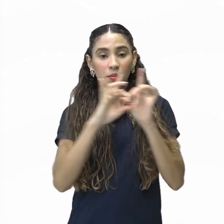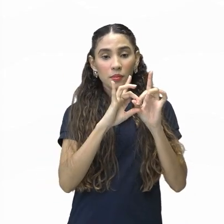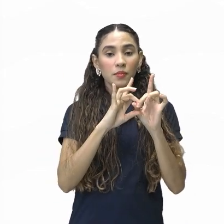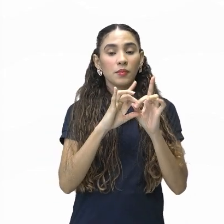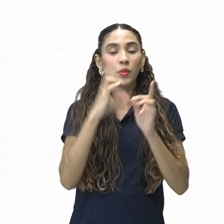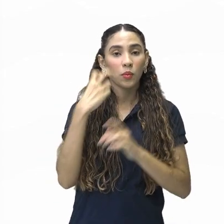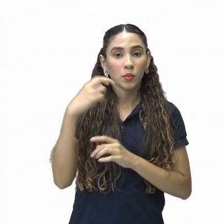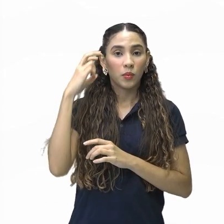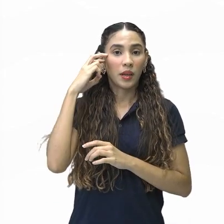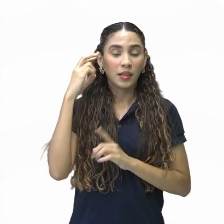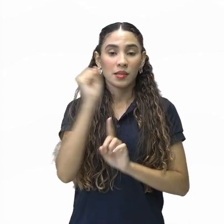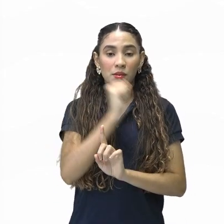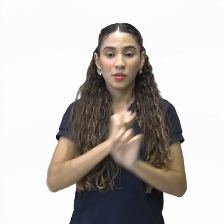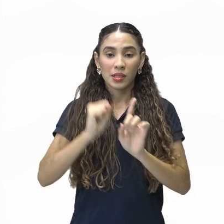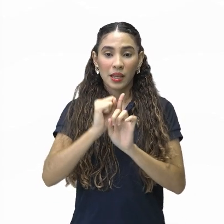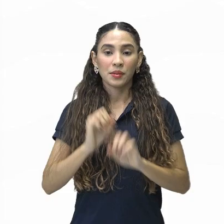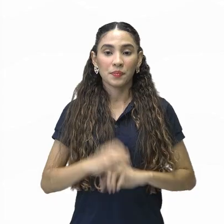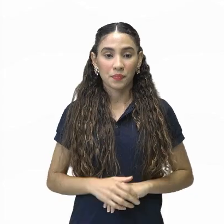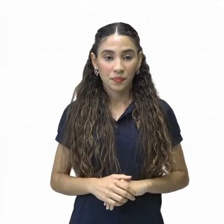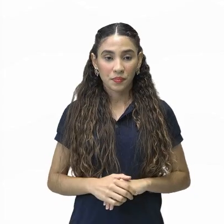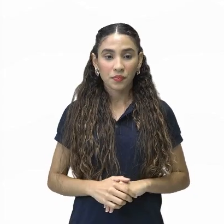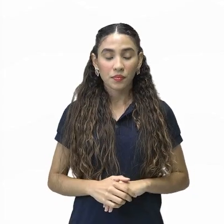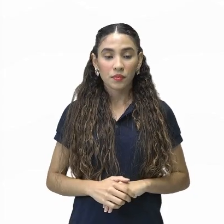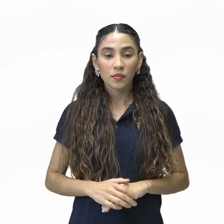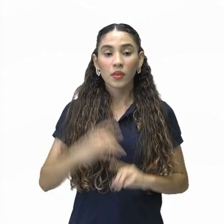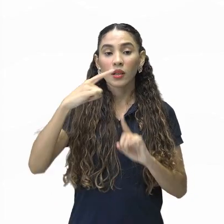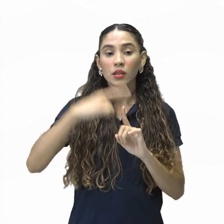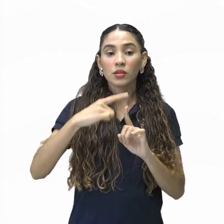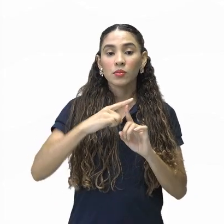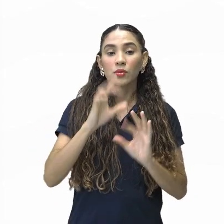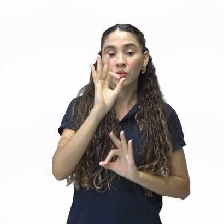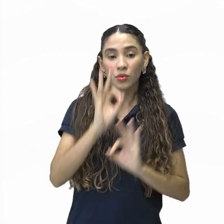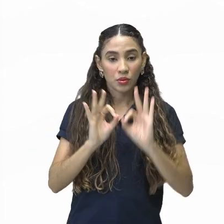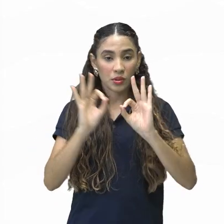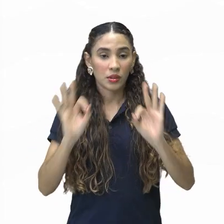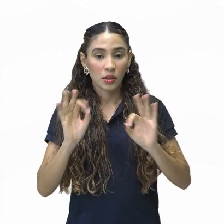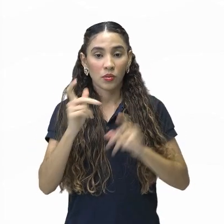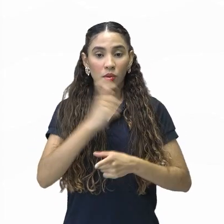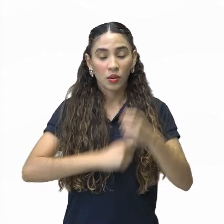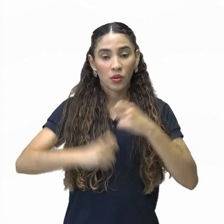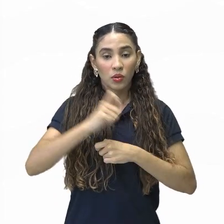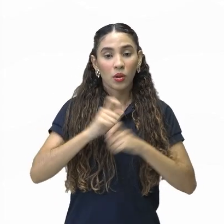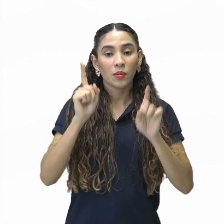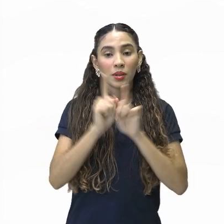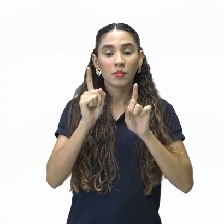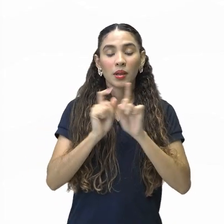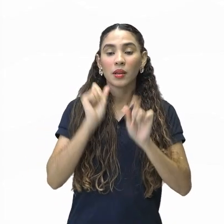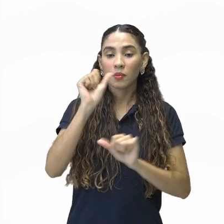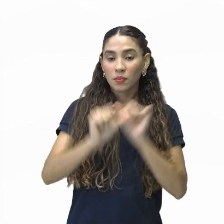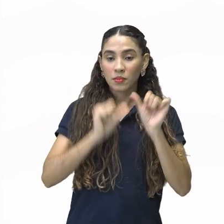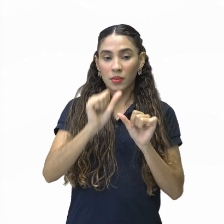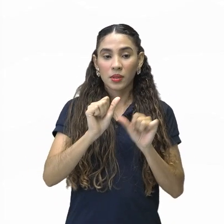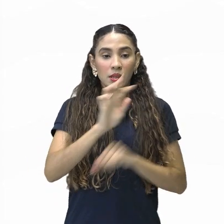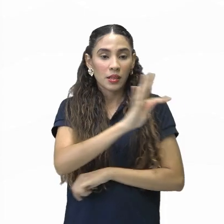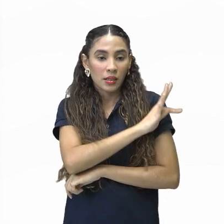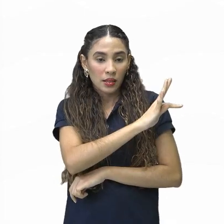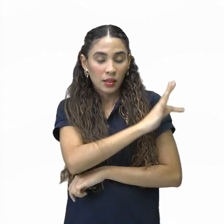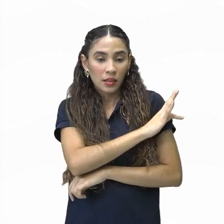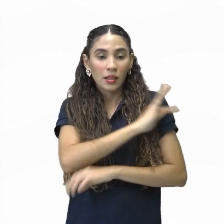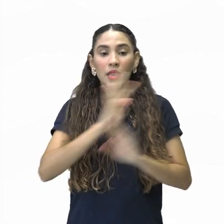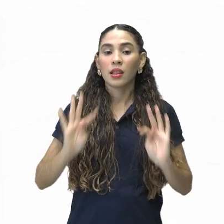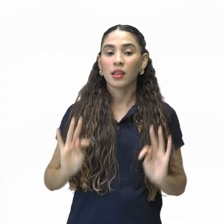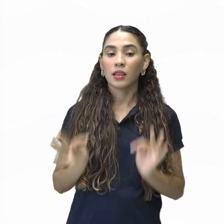diferentes contextos culturais e sociais, formas de organização econômica e transformações